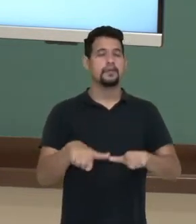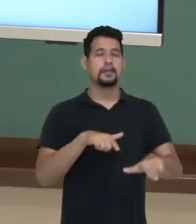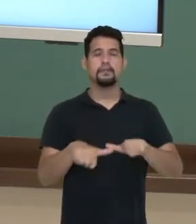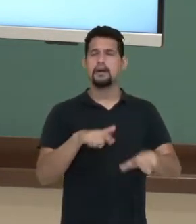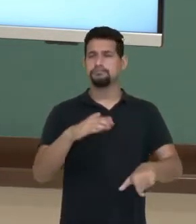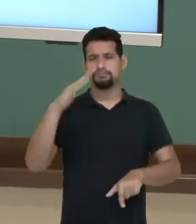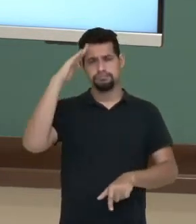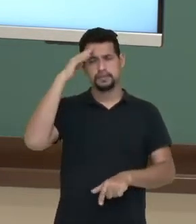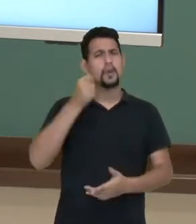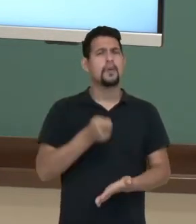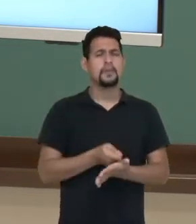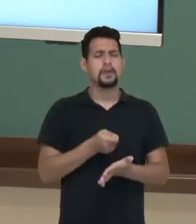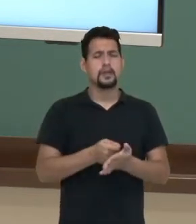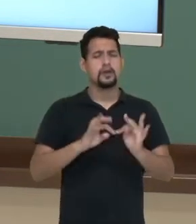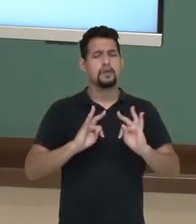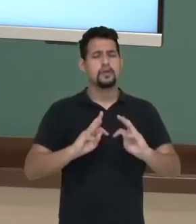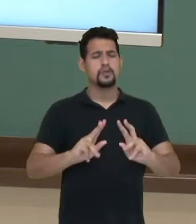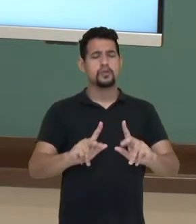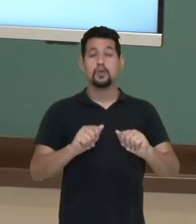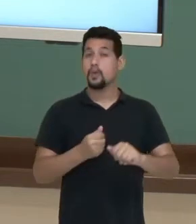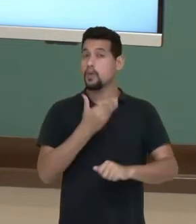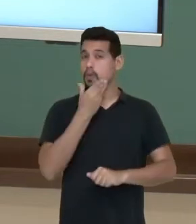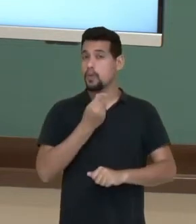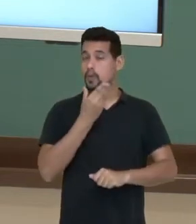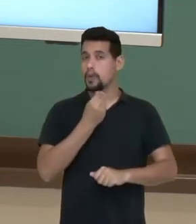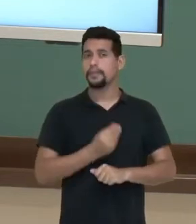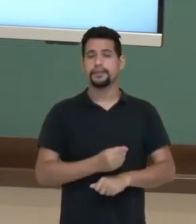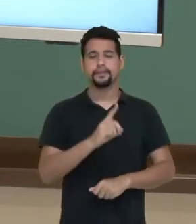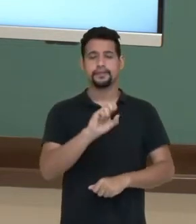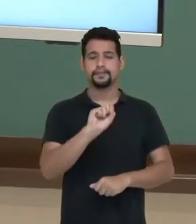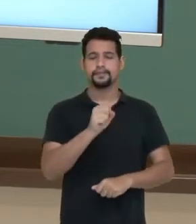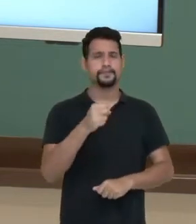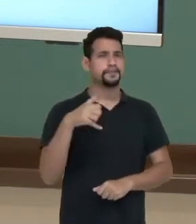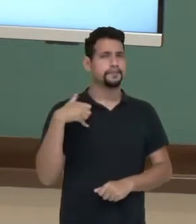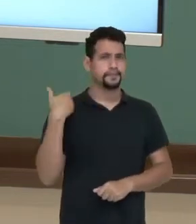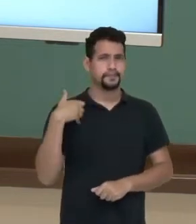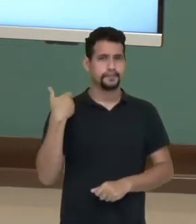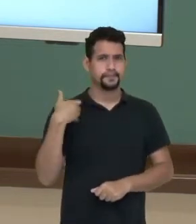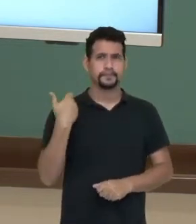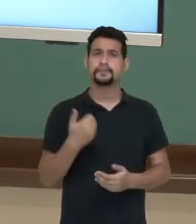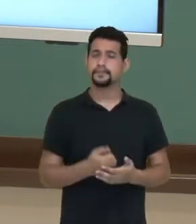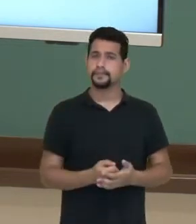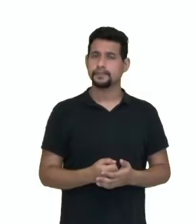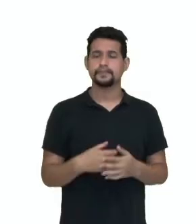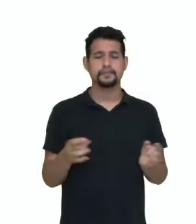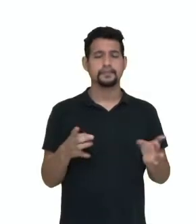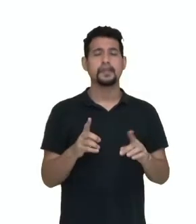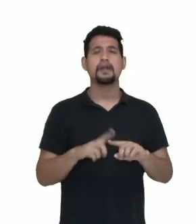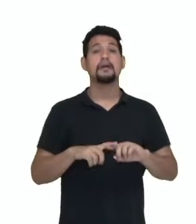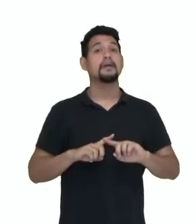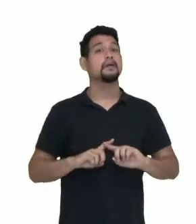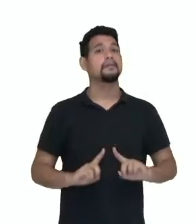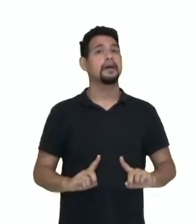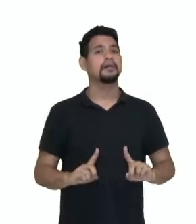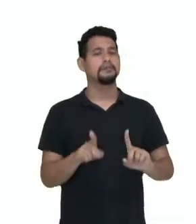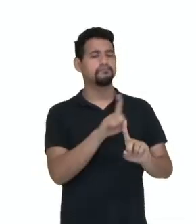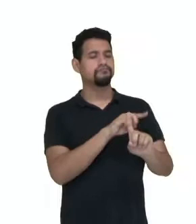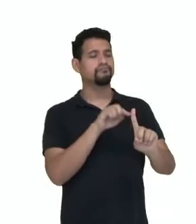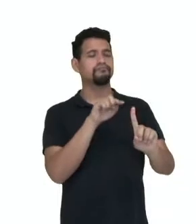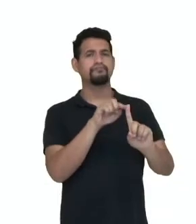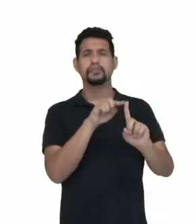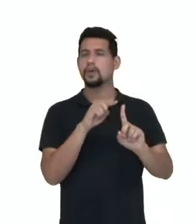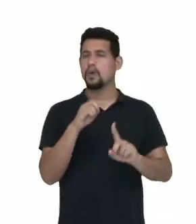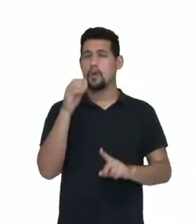é obrigatório para todos os homens, na idade dos 18 anos de idade, quando se completa essa idade. Mas a objeção de